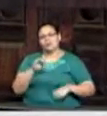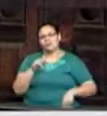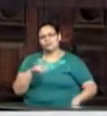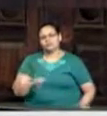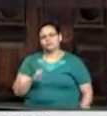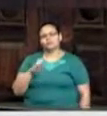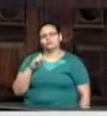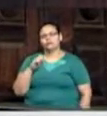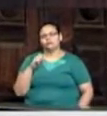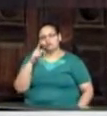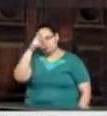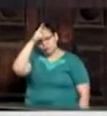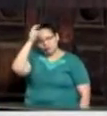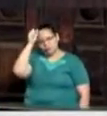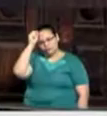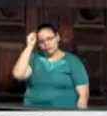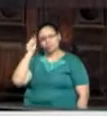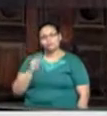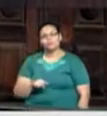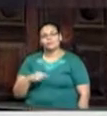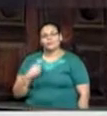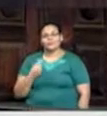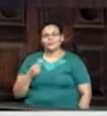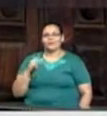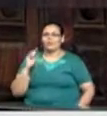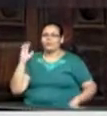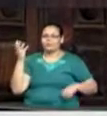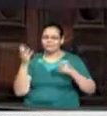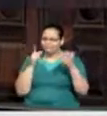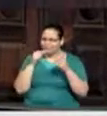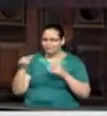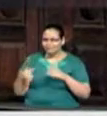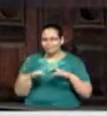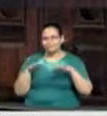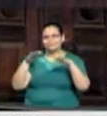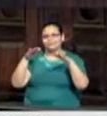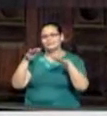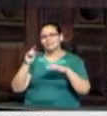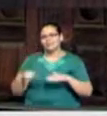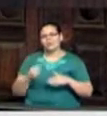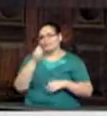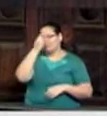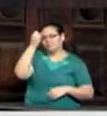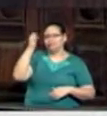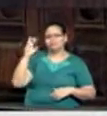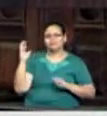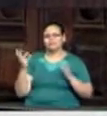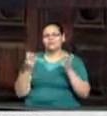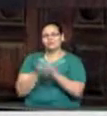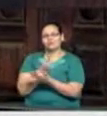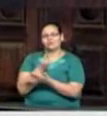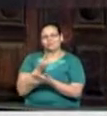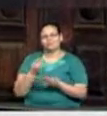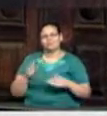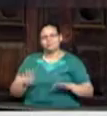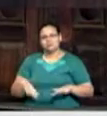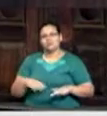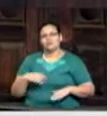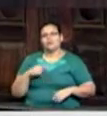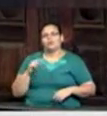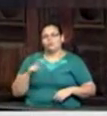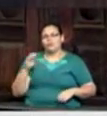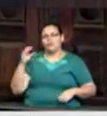pública dizem respeito a desastres naturais, a tragédias naturais,